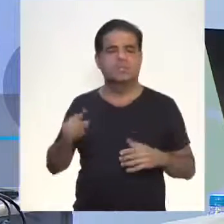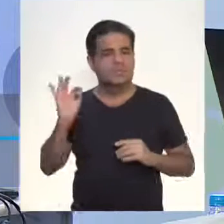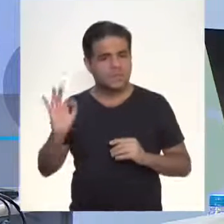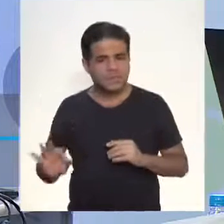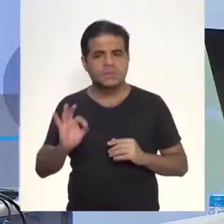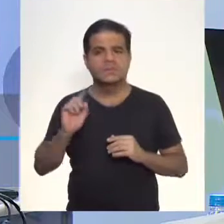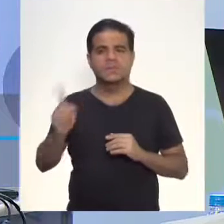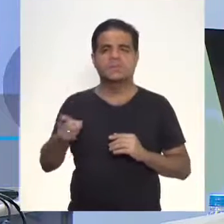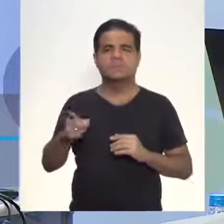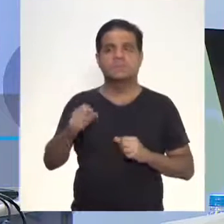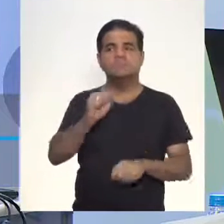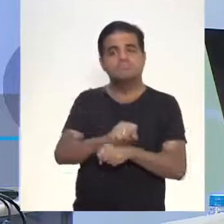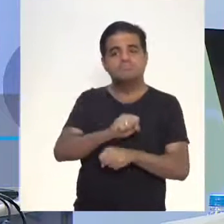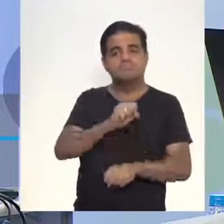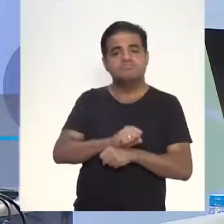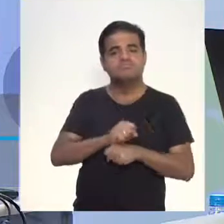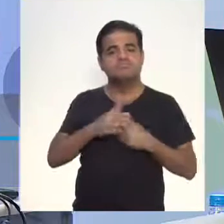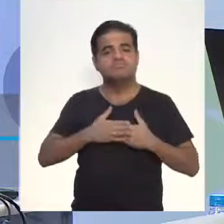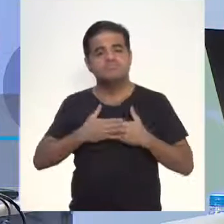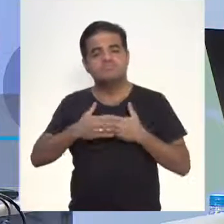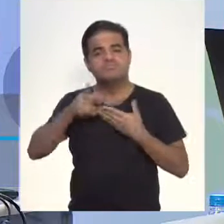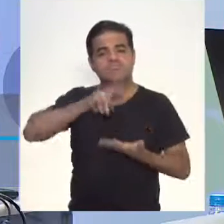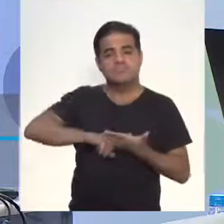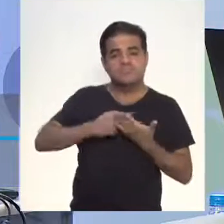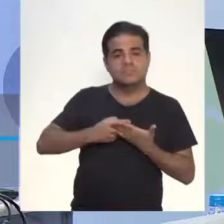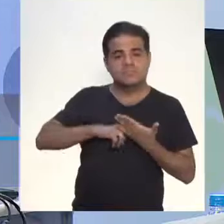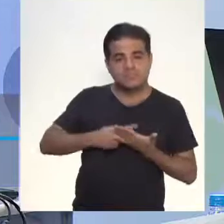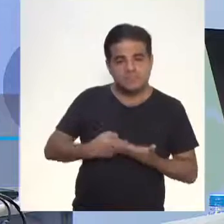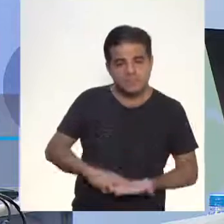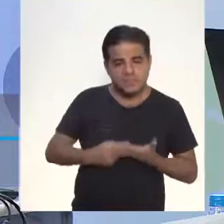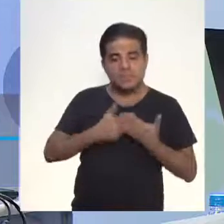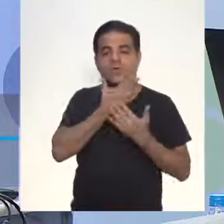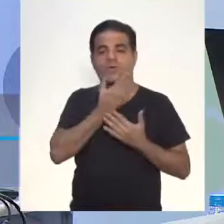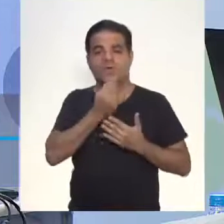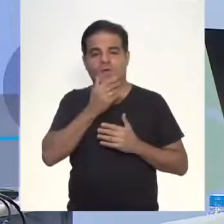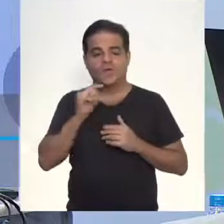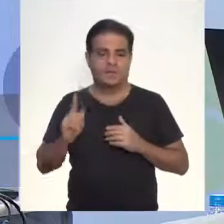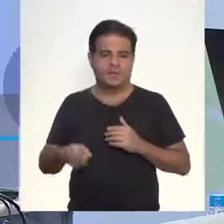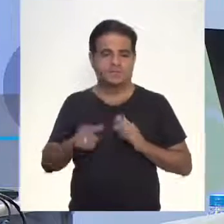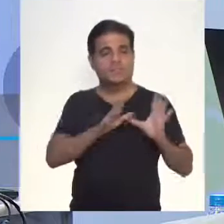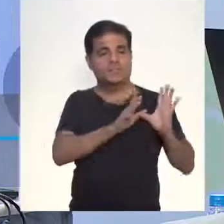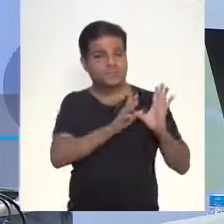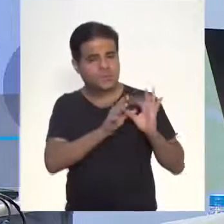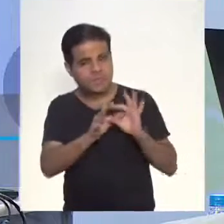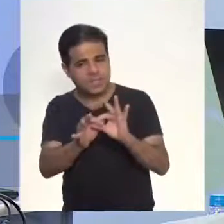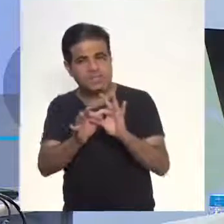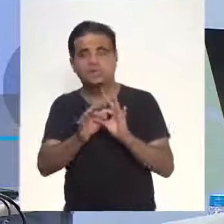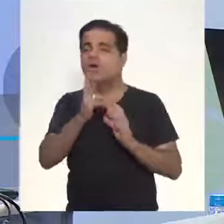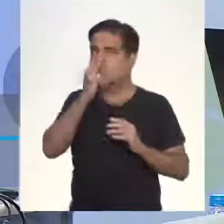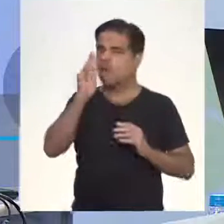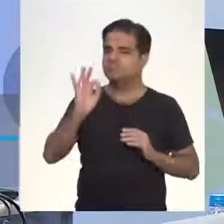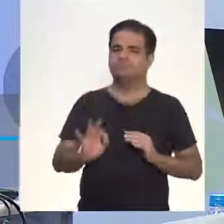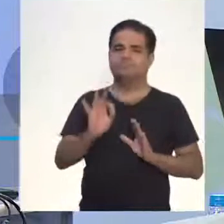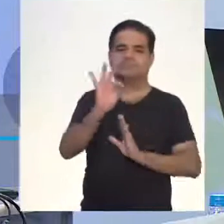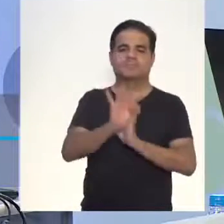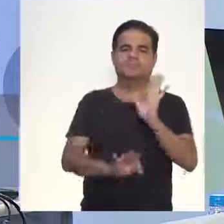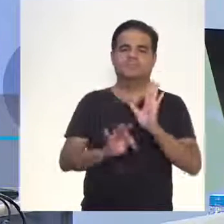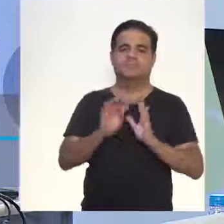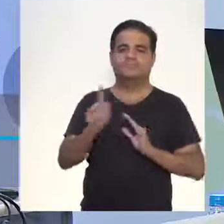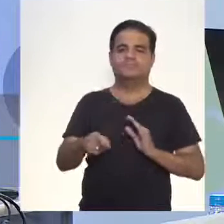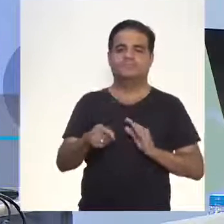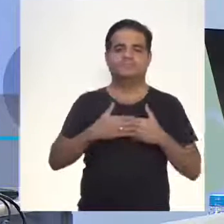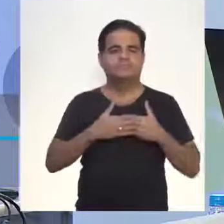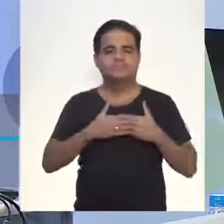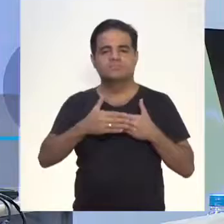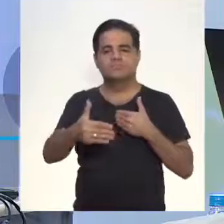de expectativa, traduzindo o bicho como um homem. Então, aí, nesse contexto, eu acho que esse texto seria tratado